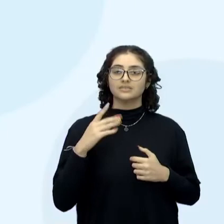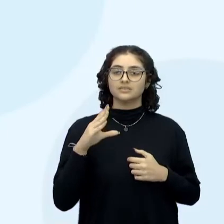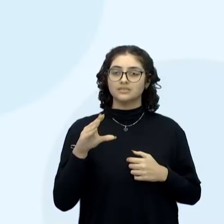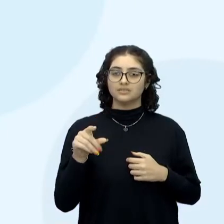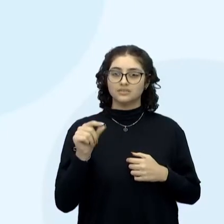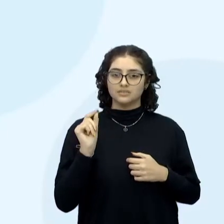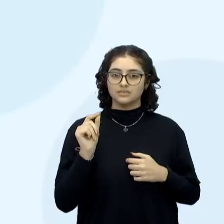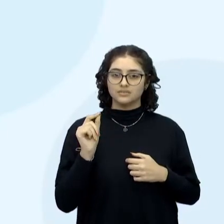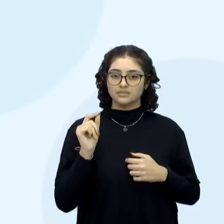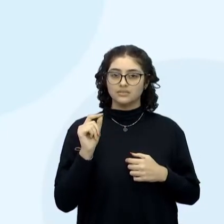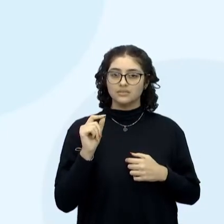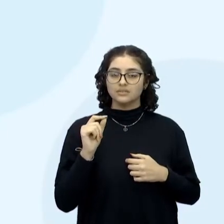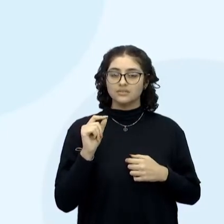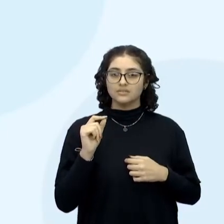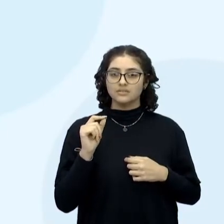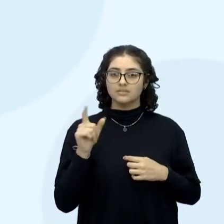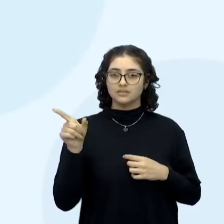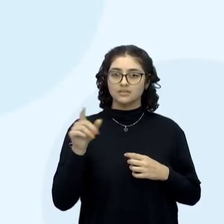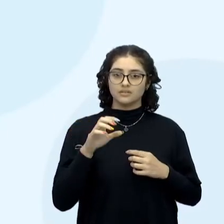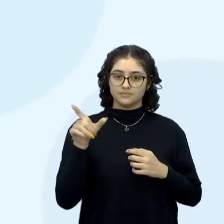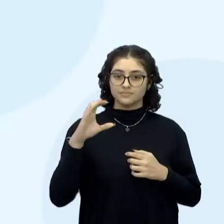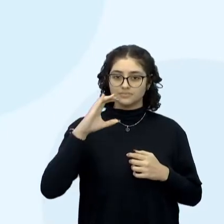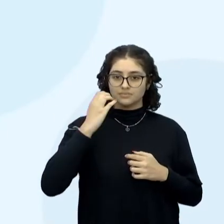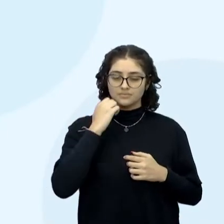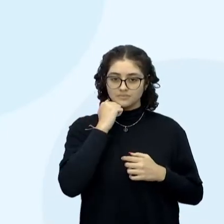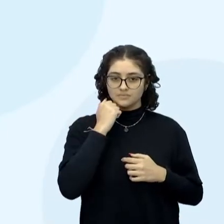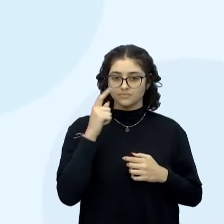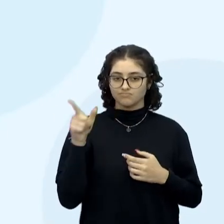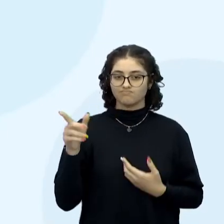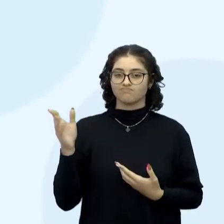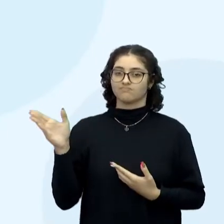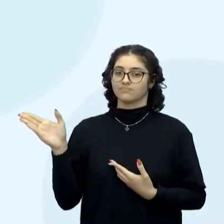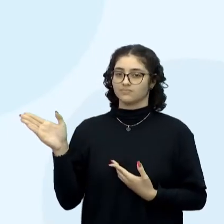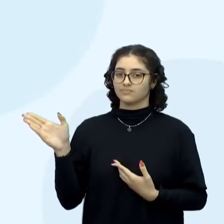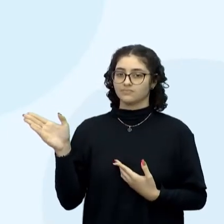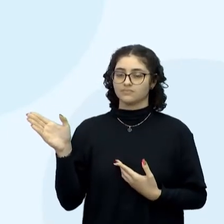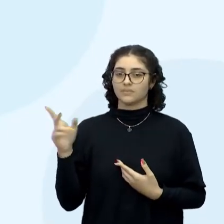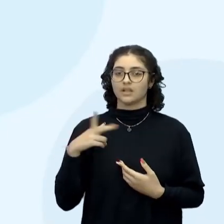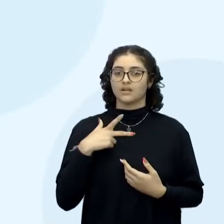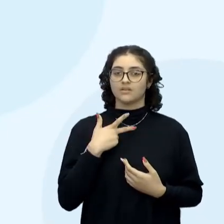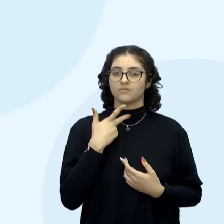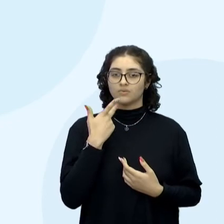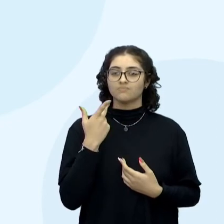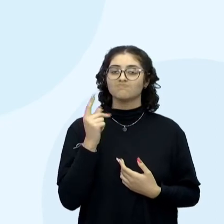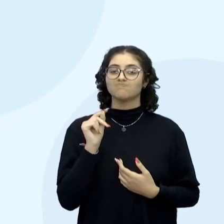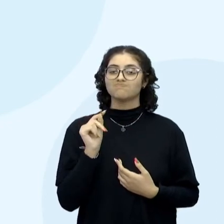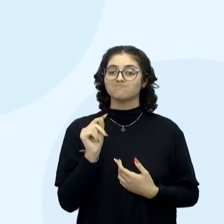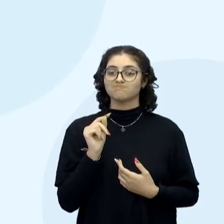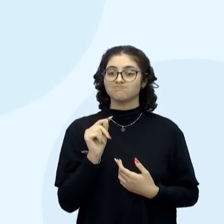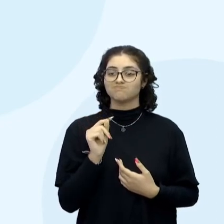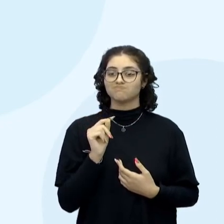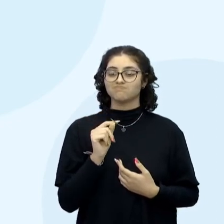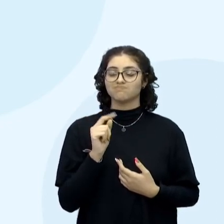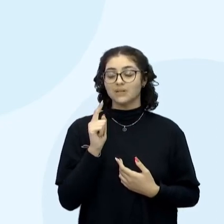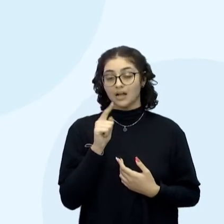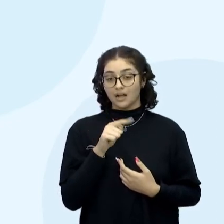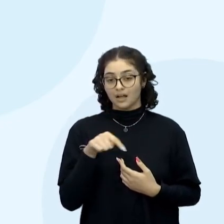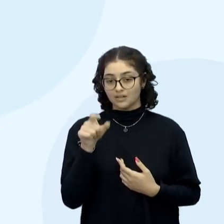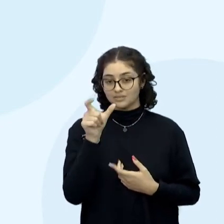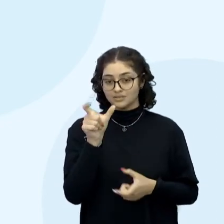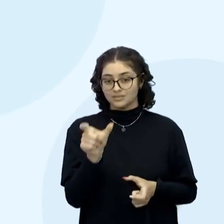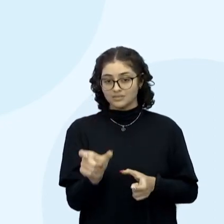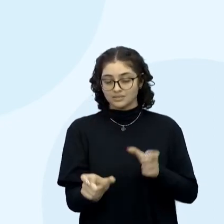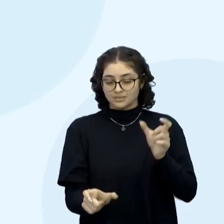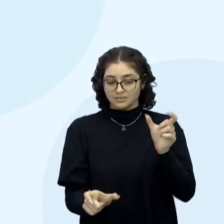nas diretrizes éticas internacionais de pesquisa, a gente está falando de uma situação em que os indivíduos têm